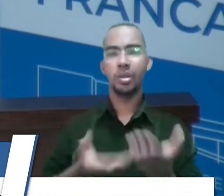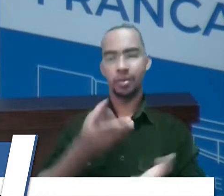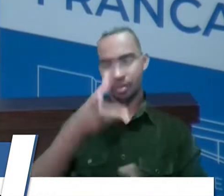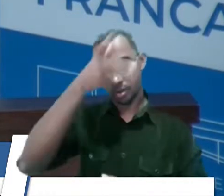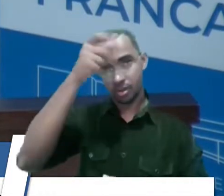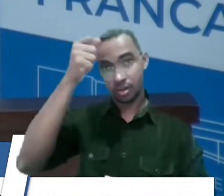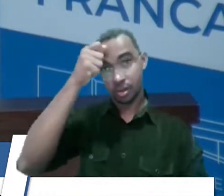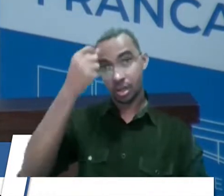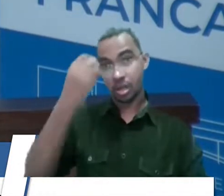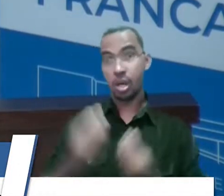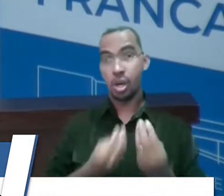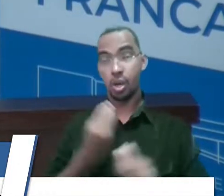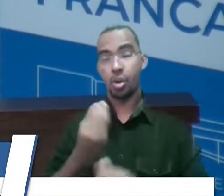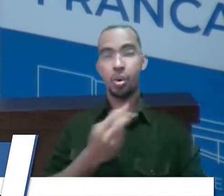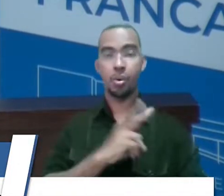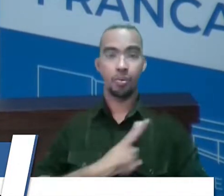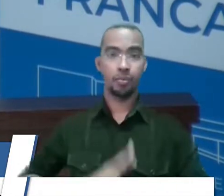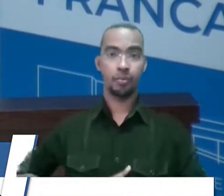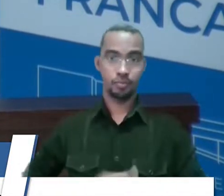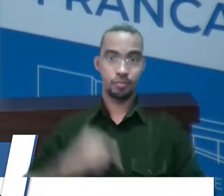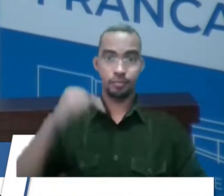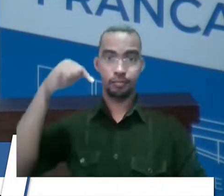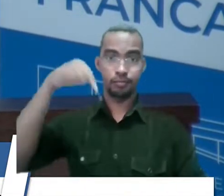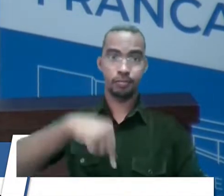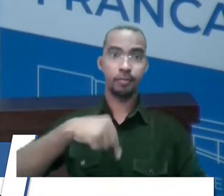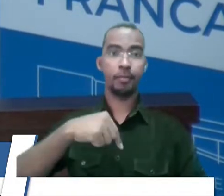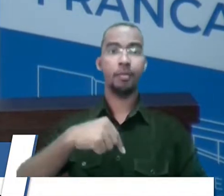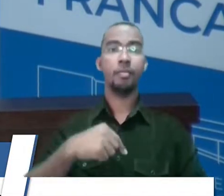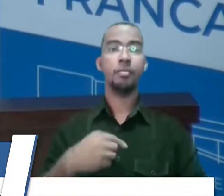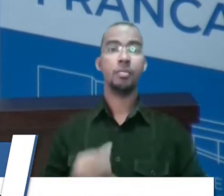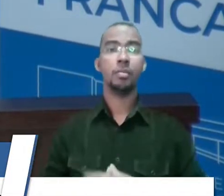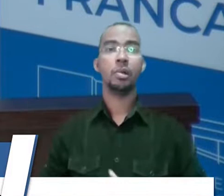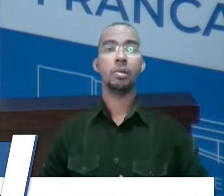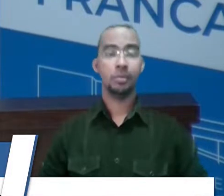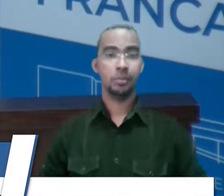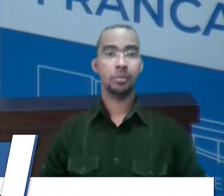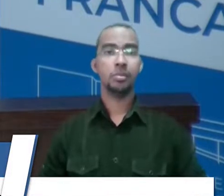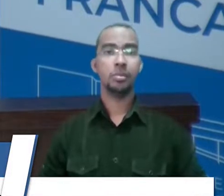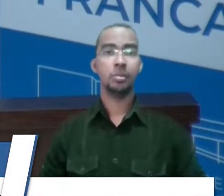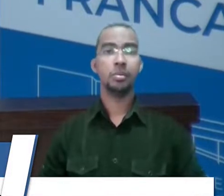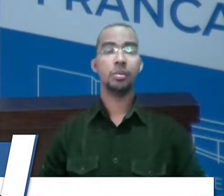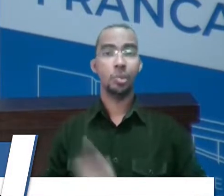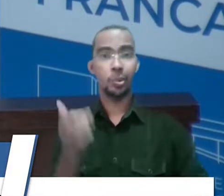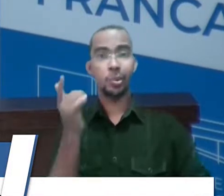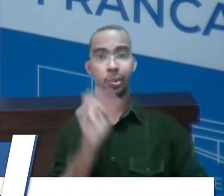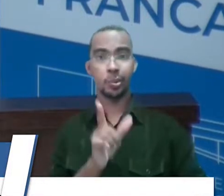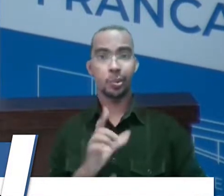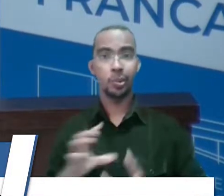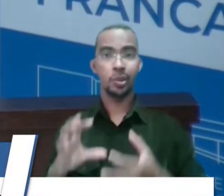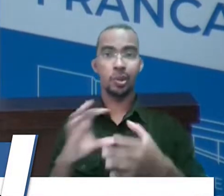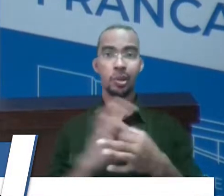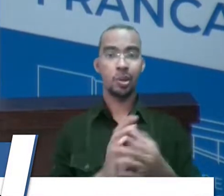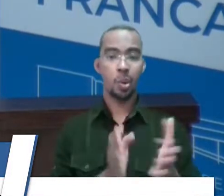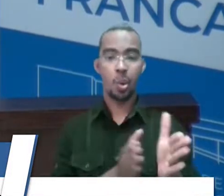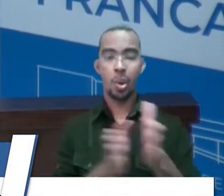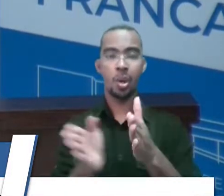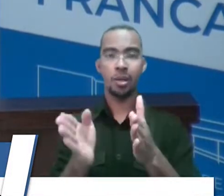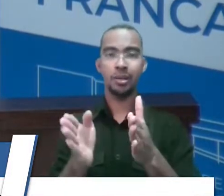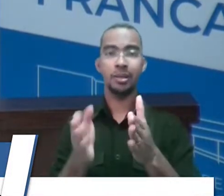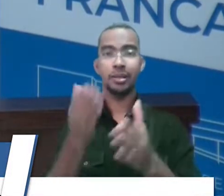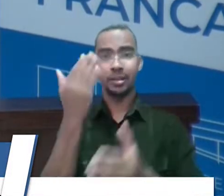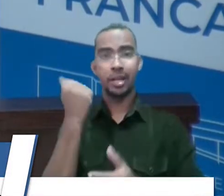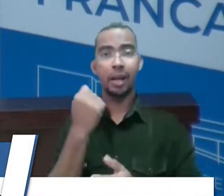como vereadora, estou aqui para conseguir conciliar um caminho, sabe, para que a gente